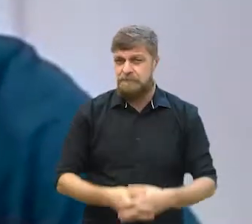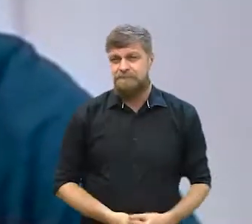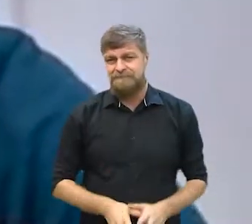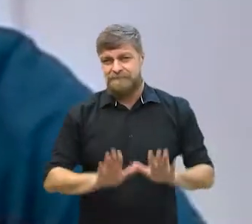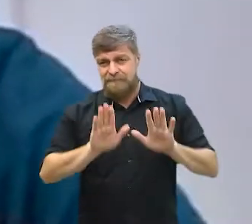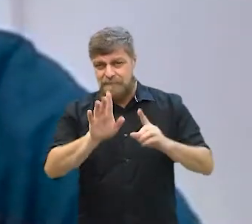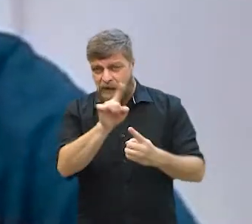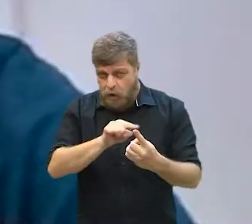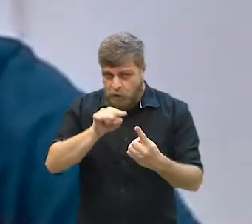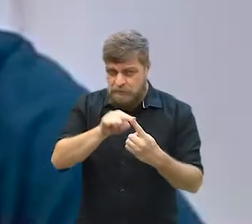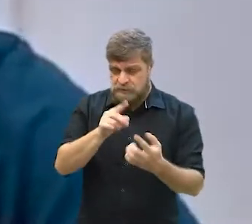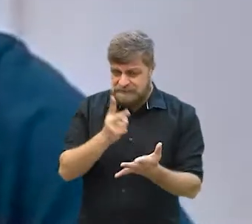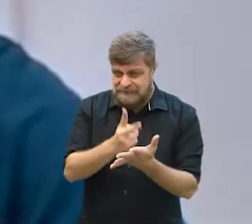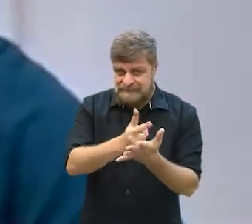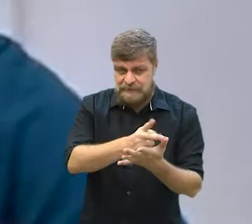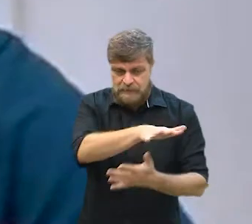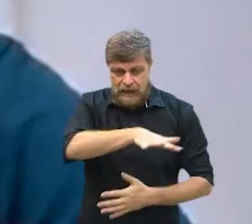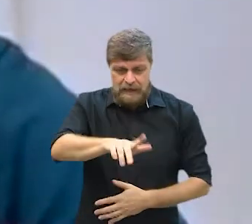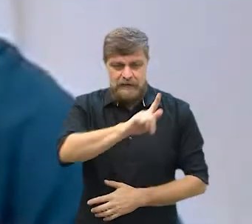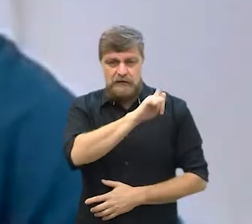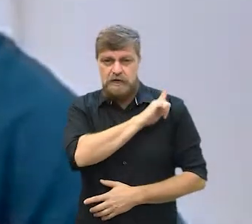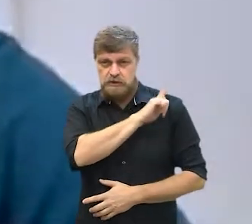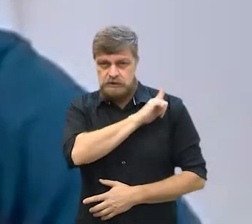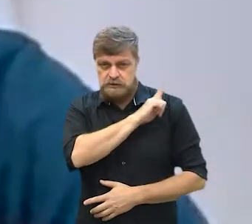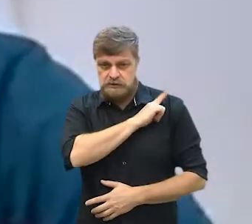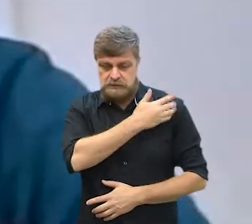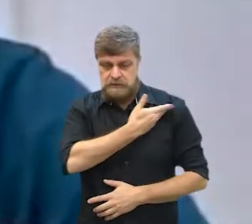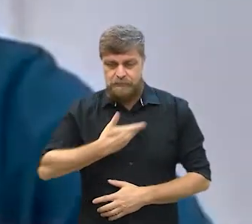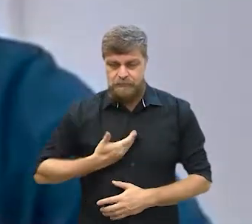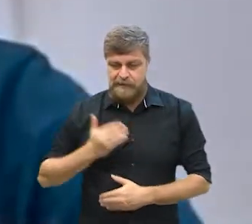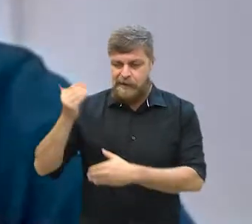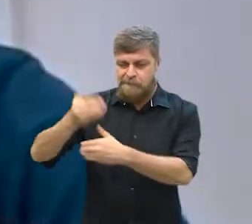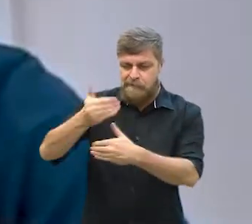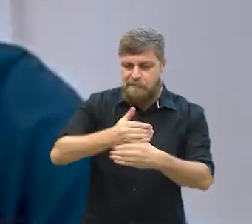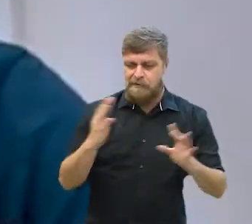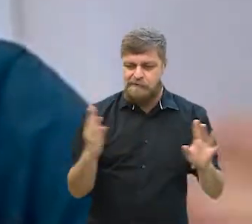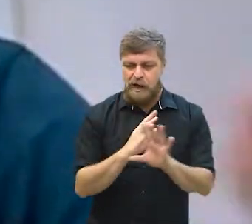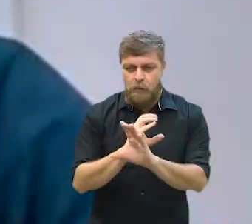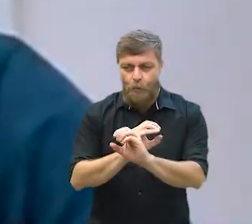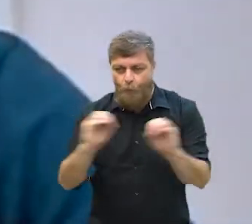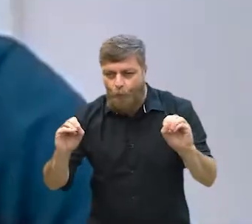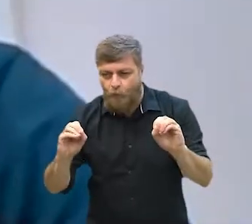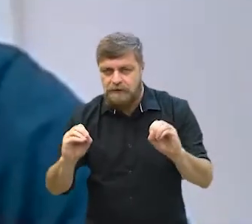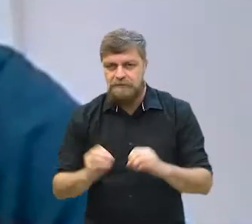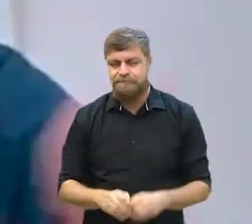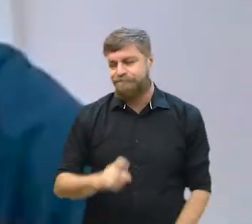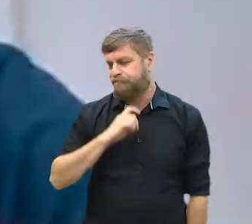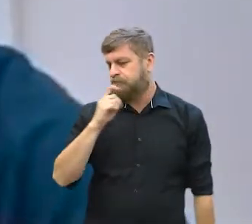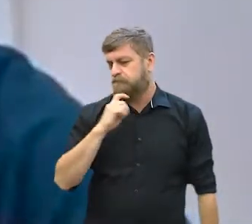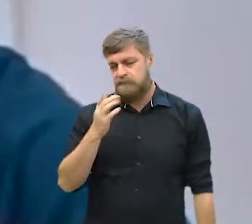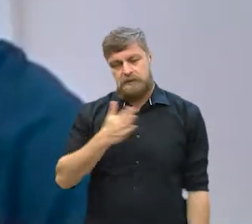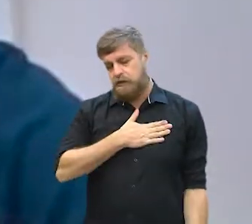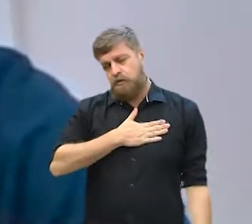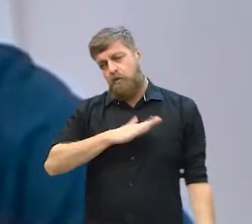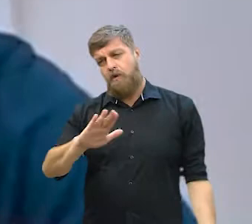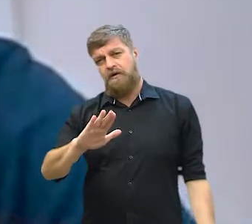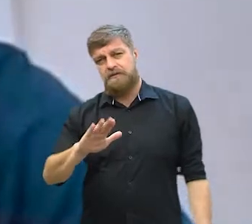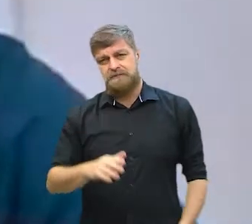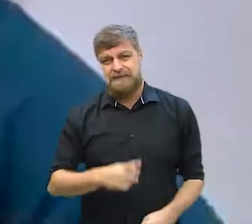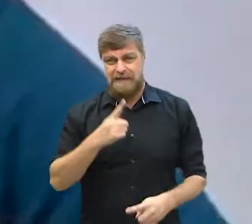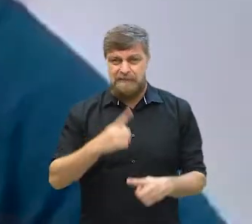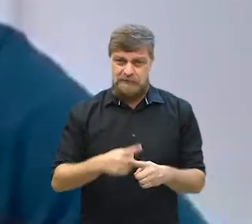assim, a intenção sempre da gestão pública, ao decretar um lockdown, ninguém gosta, né, de fazer